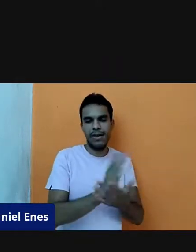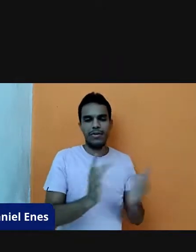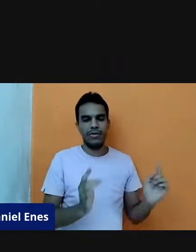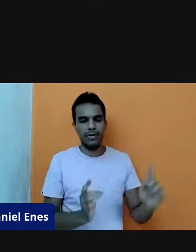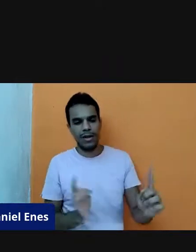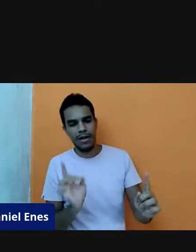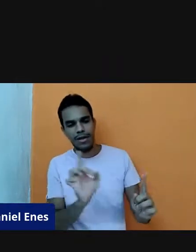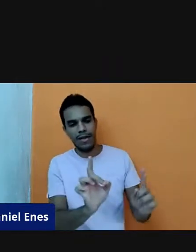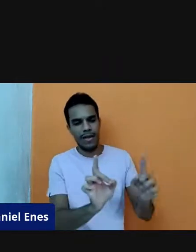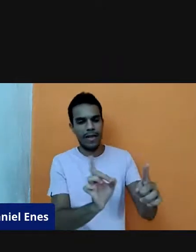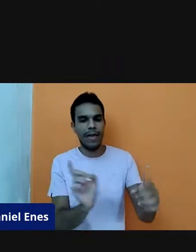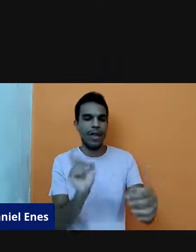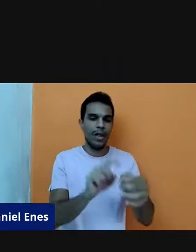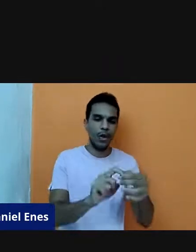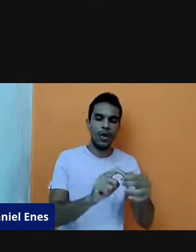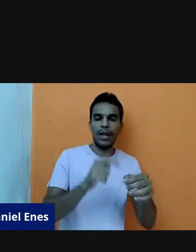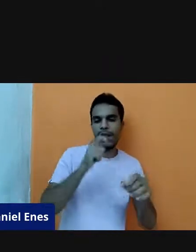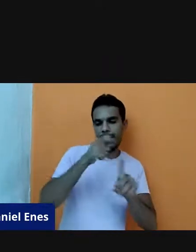setembro. E